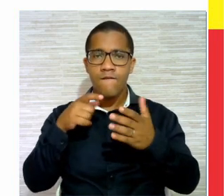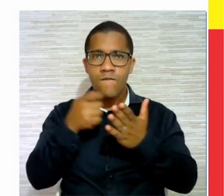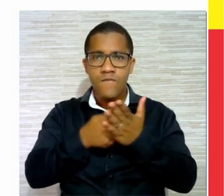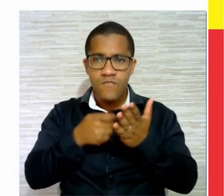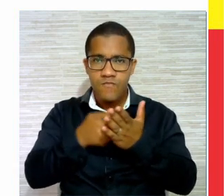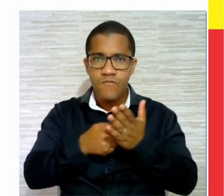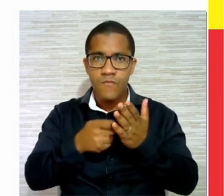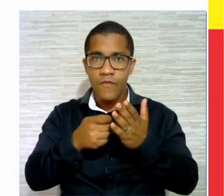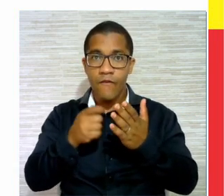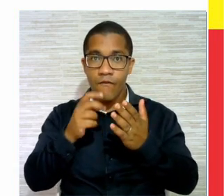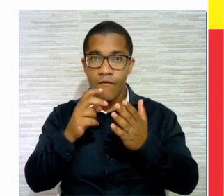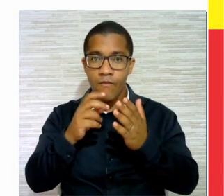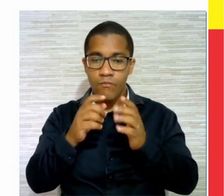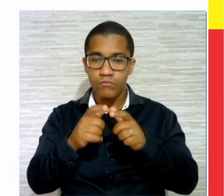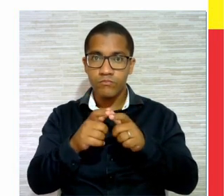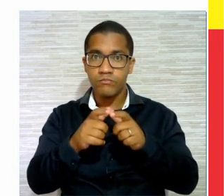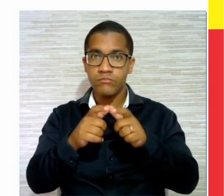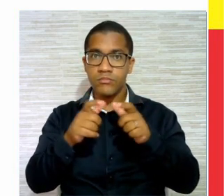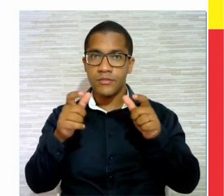está mais voltada às questões